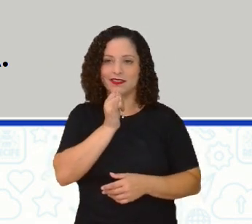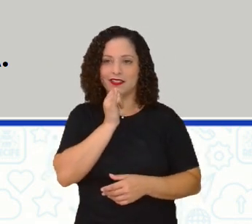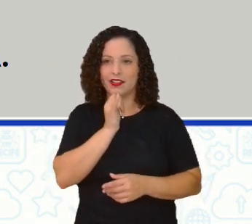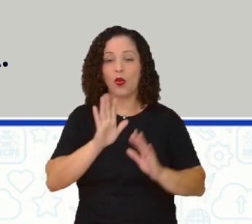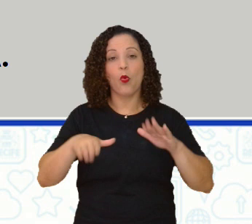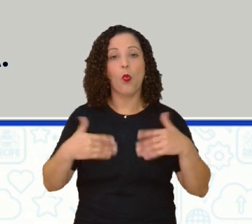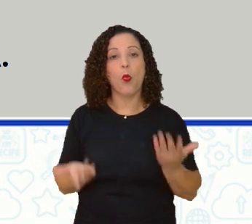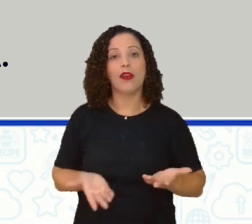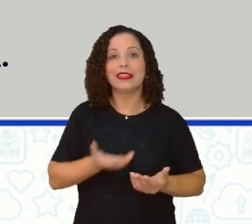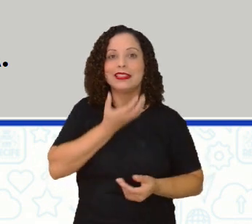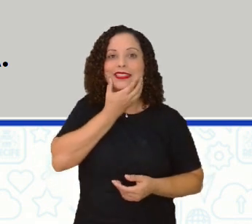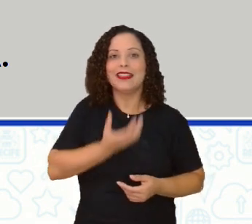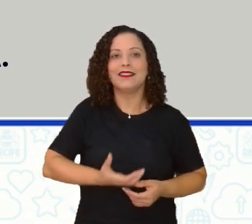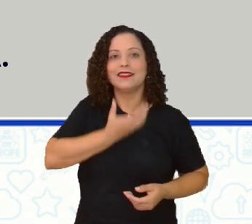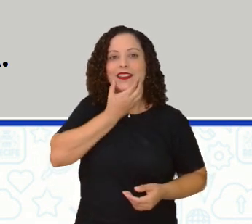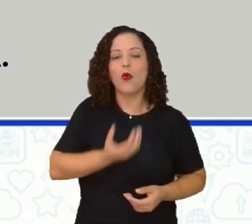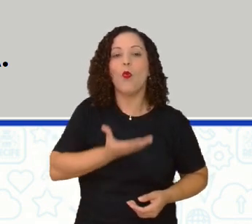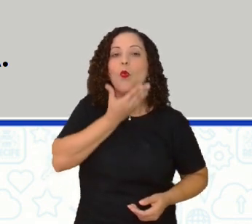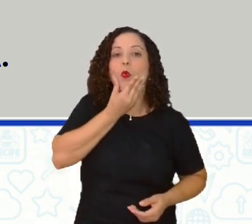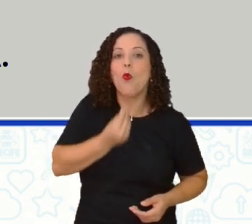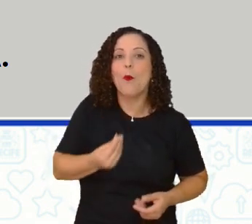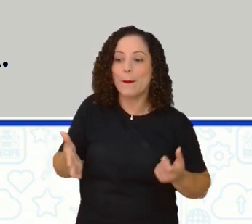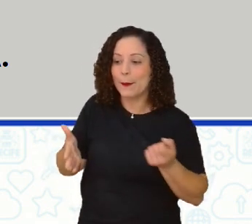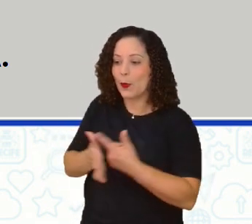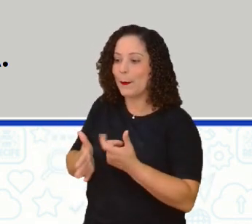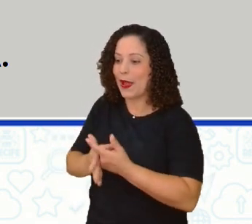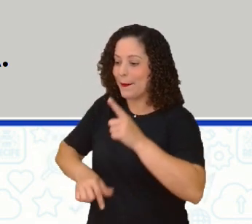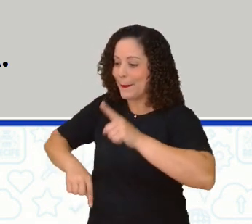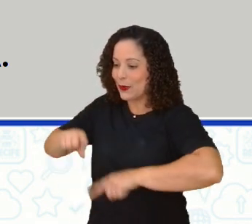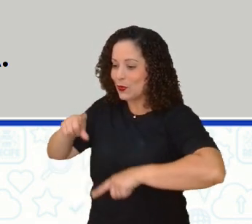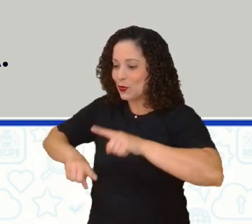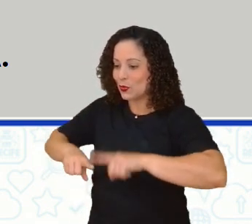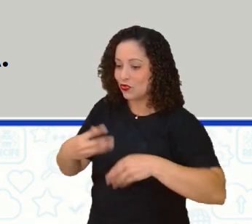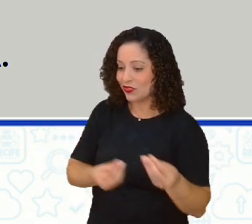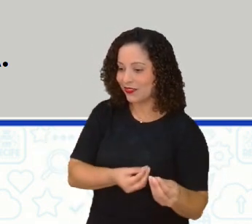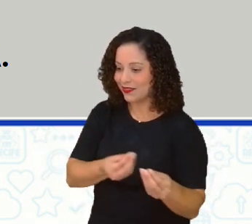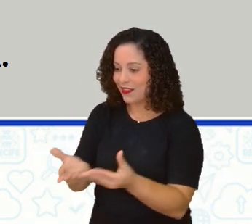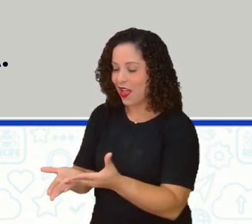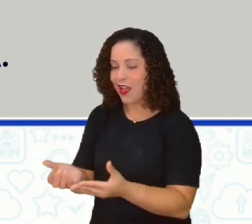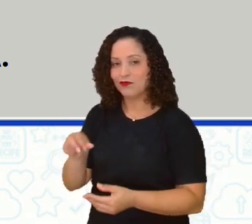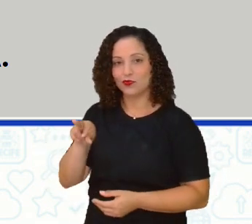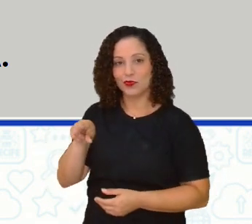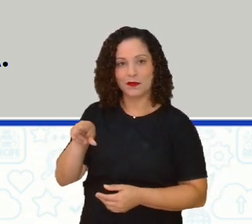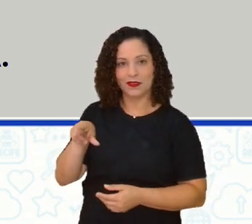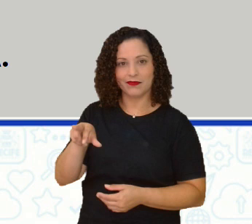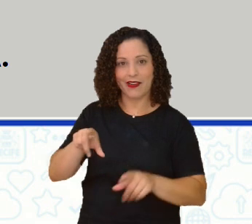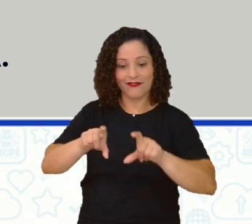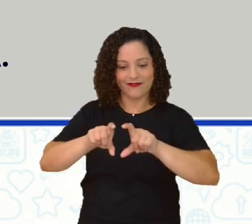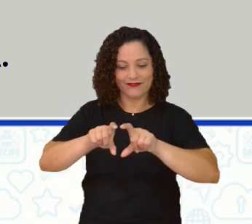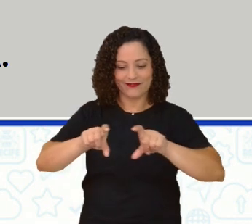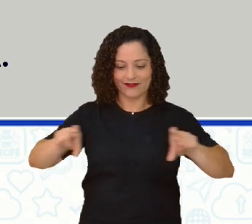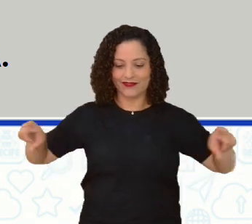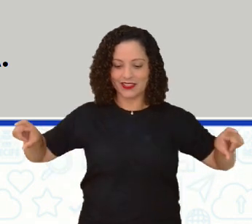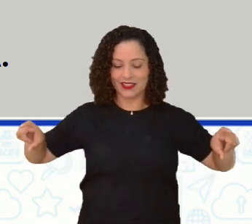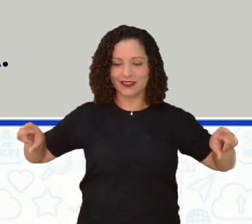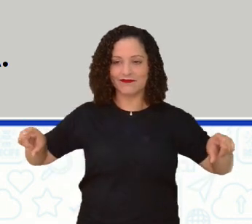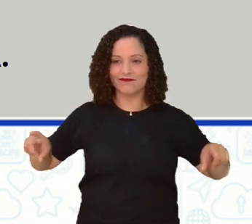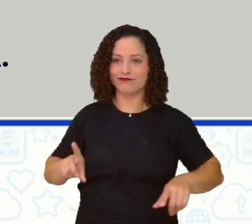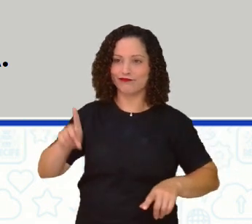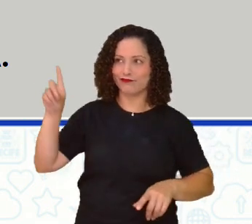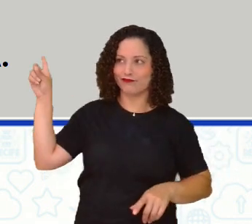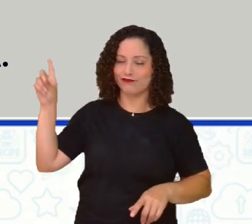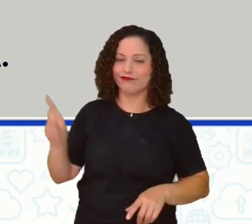Natal, Guilherme comprou um jogo para seu irmão. Então, veja só, na posição inicial aí, não é?